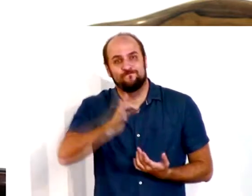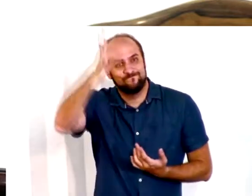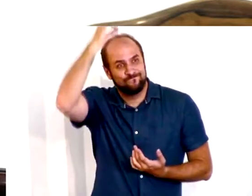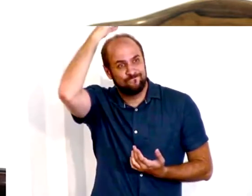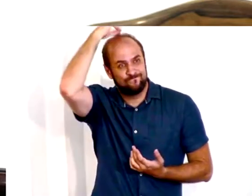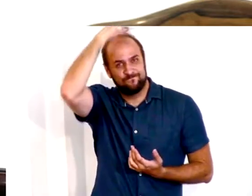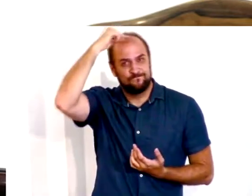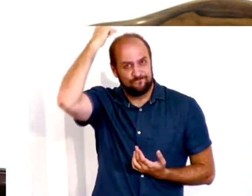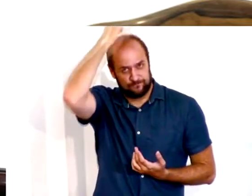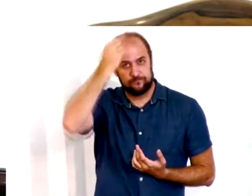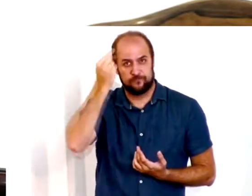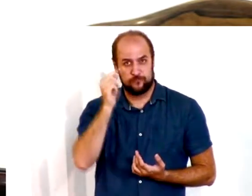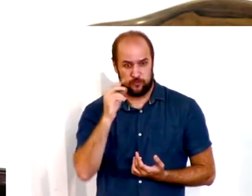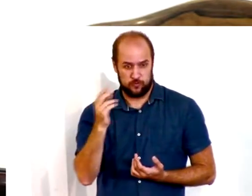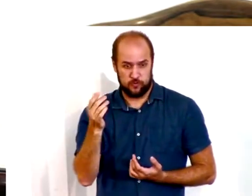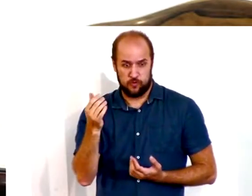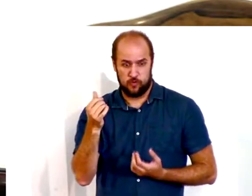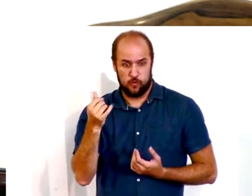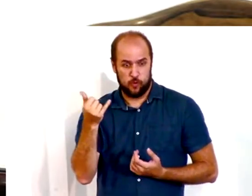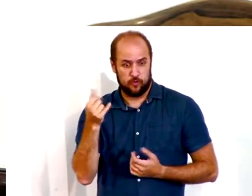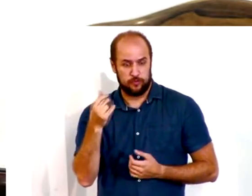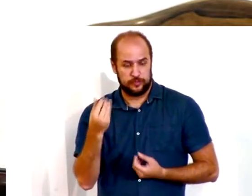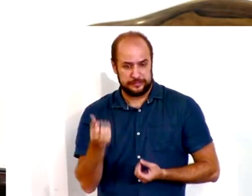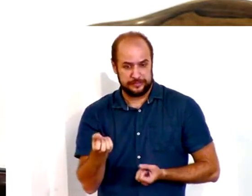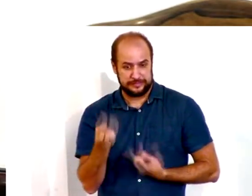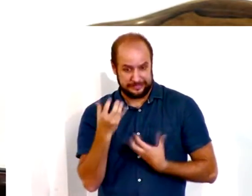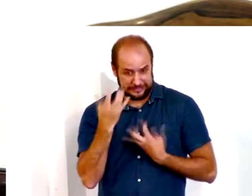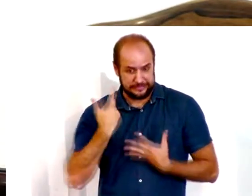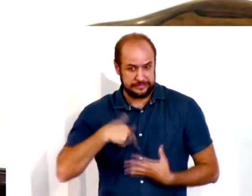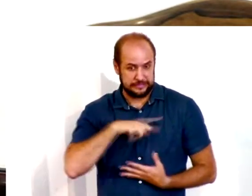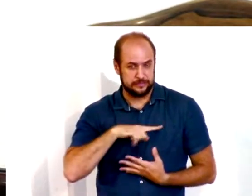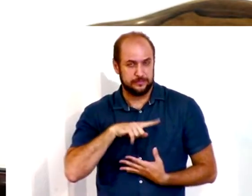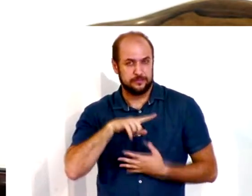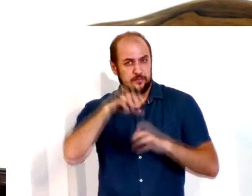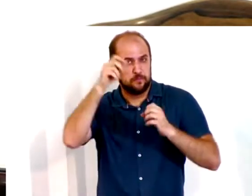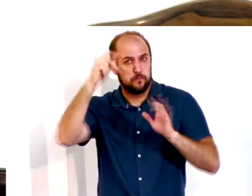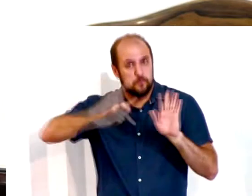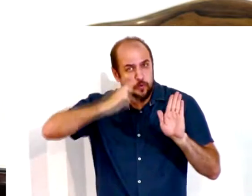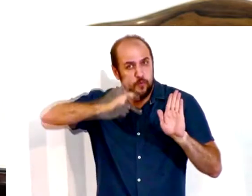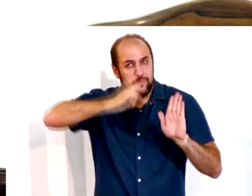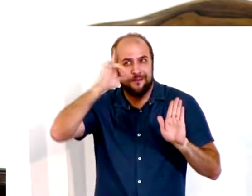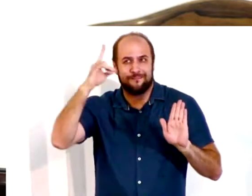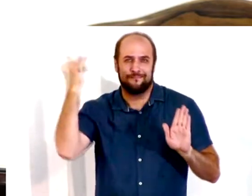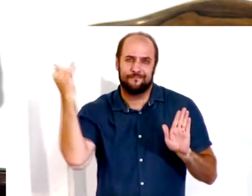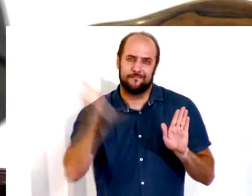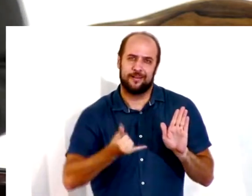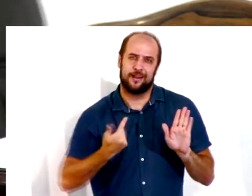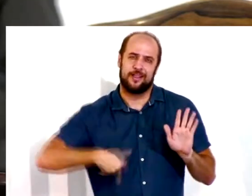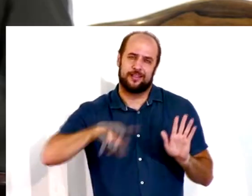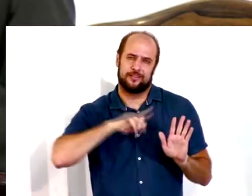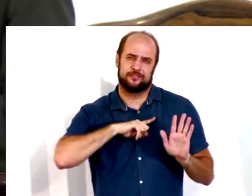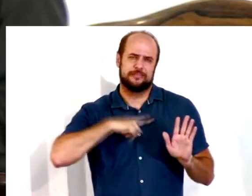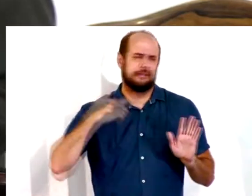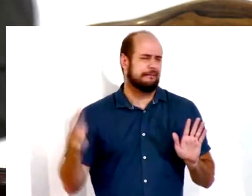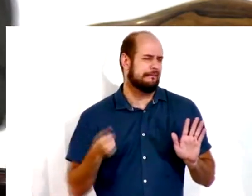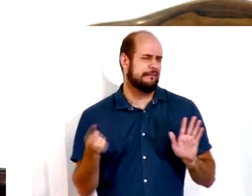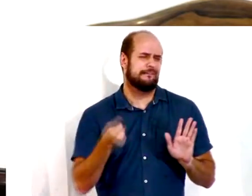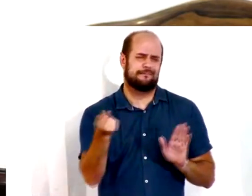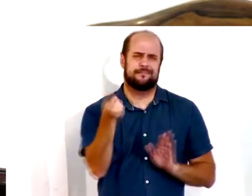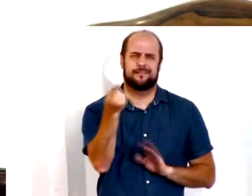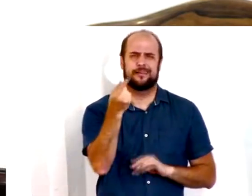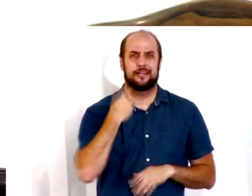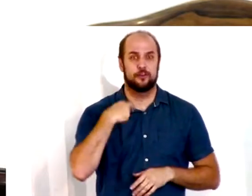Santo aplica em nós são as promessas eternas do Pai. Promessas essas que nós podemos